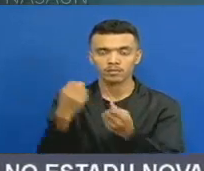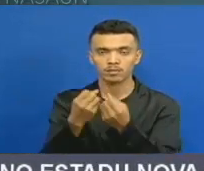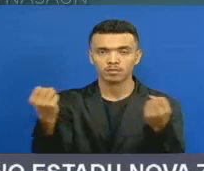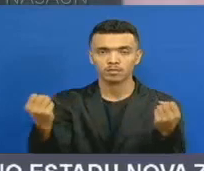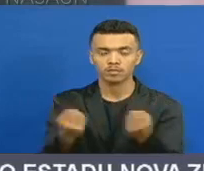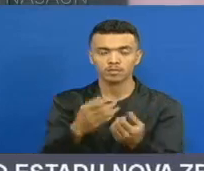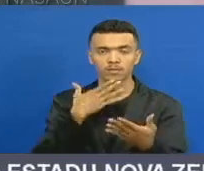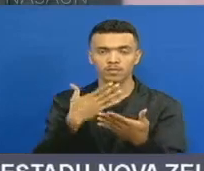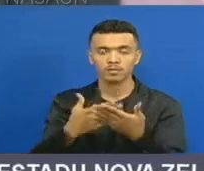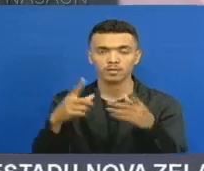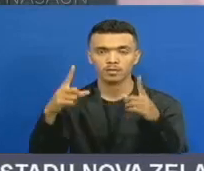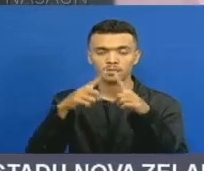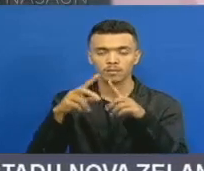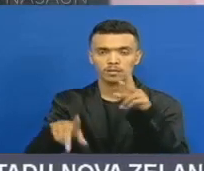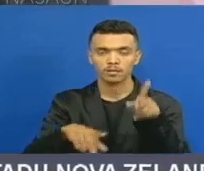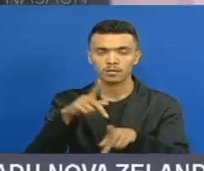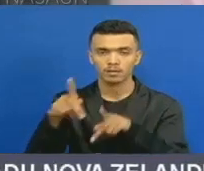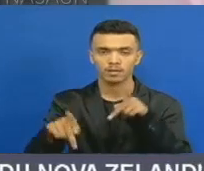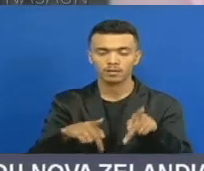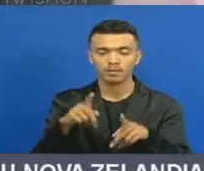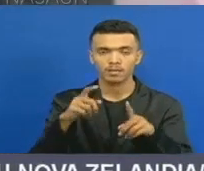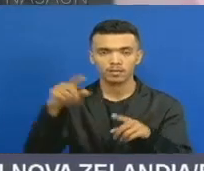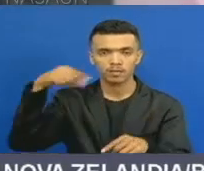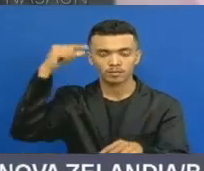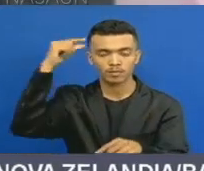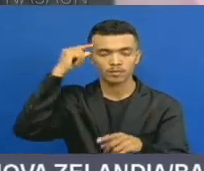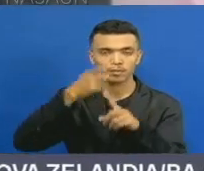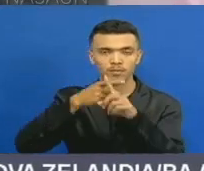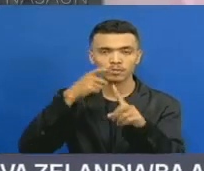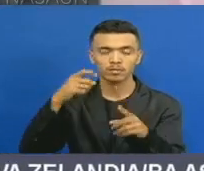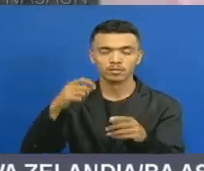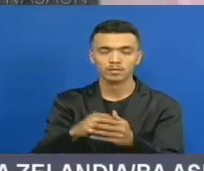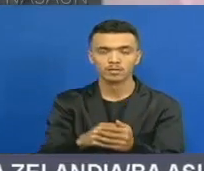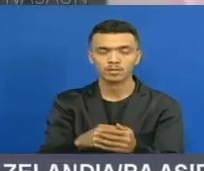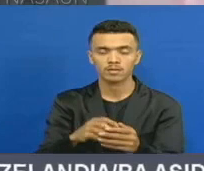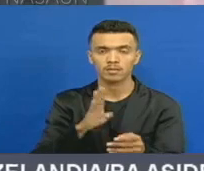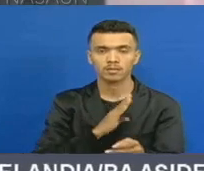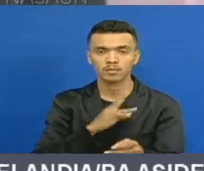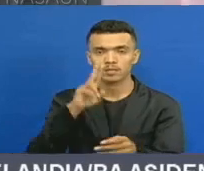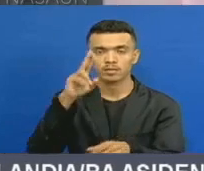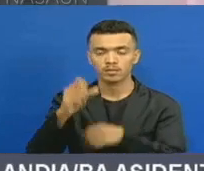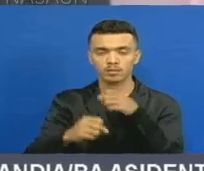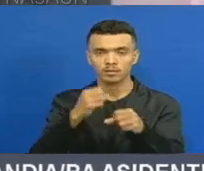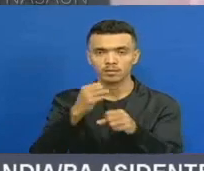sira. O governo leu se a autoridade municipal de Baucau, em 2021,